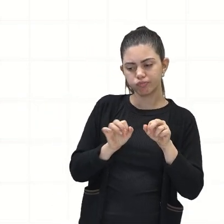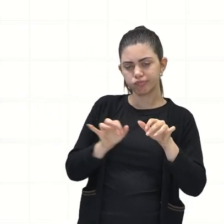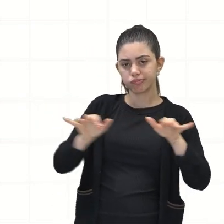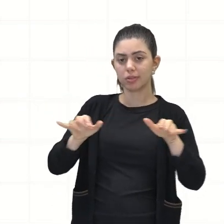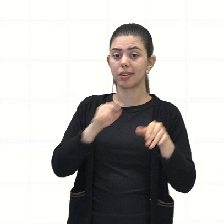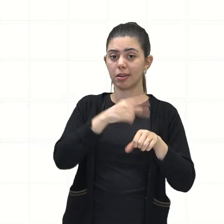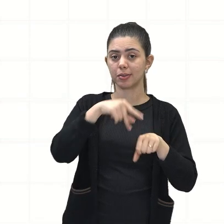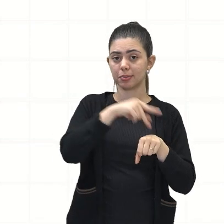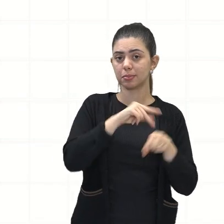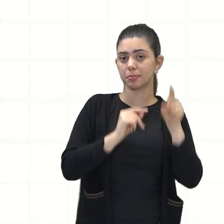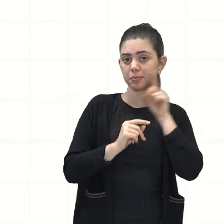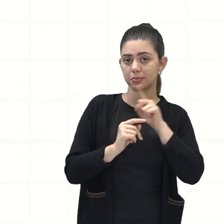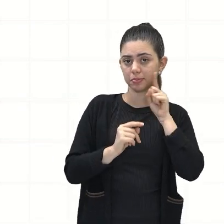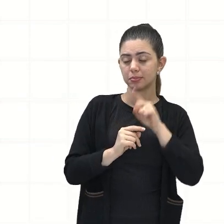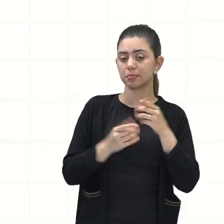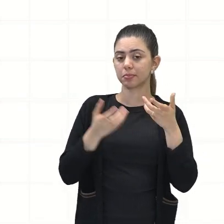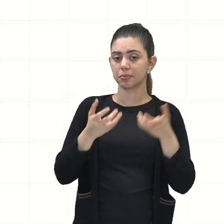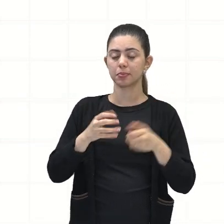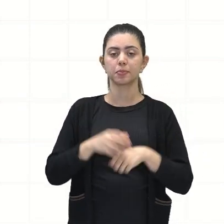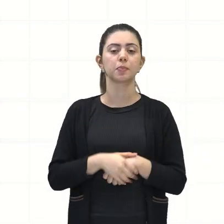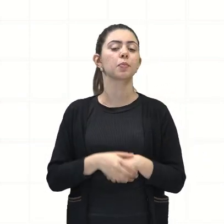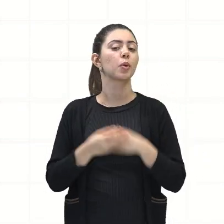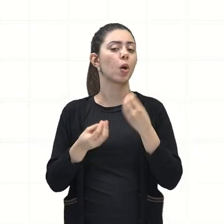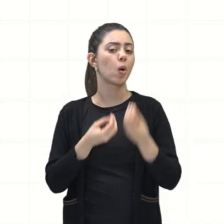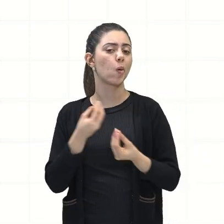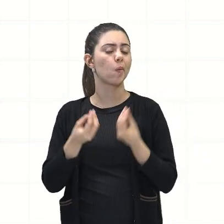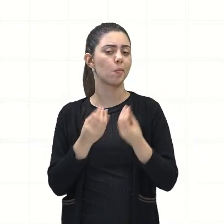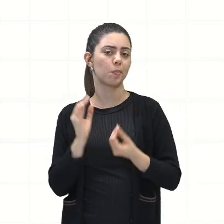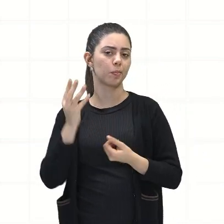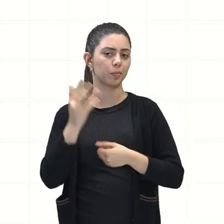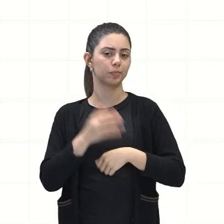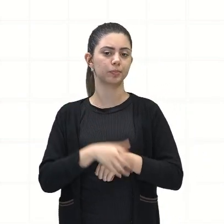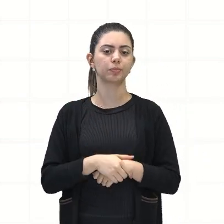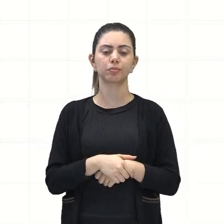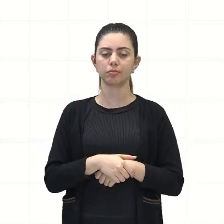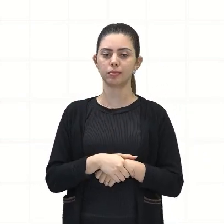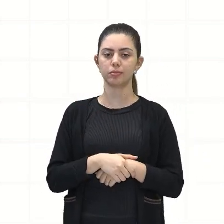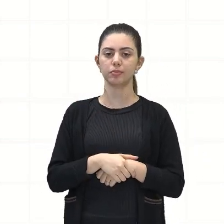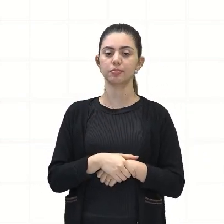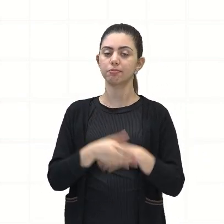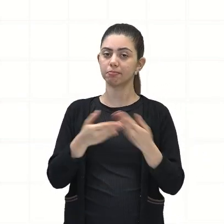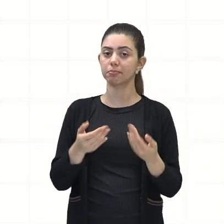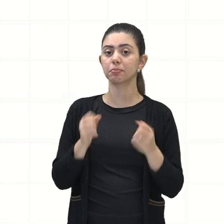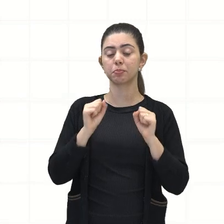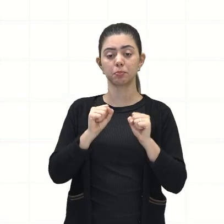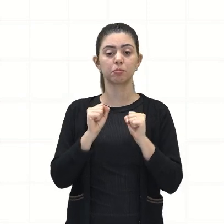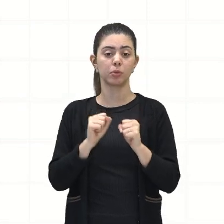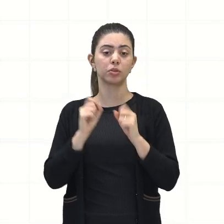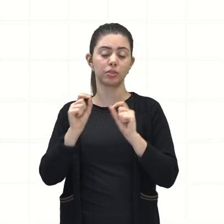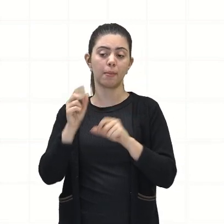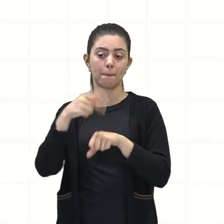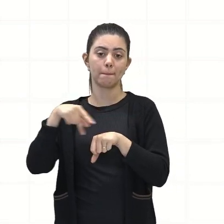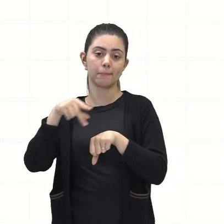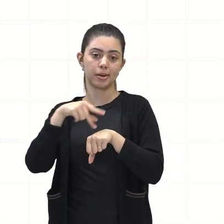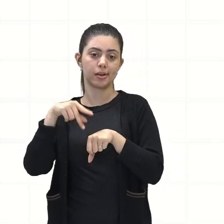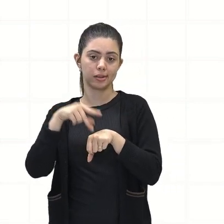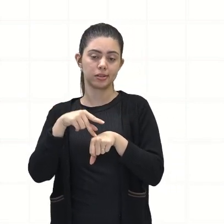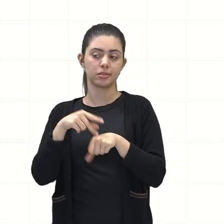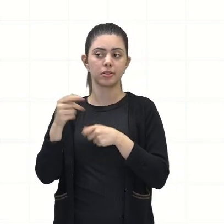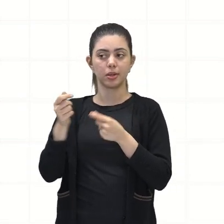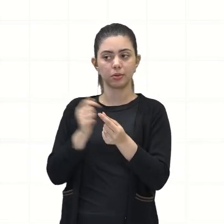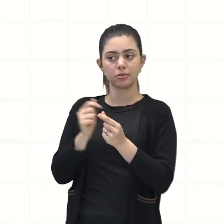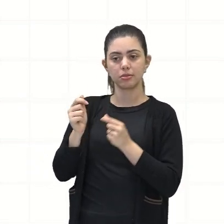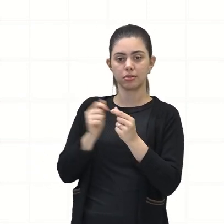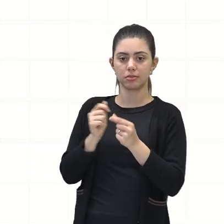Estados Unidos da América, ela vai acontecer de forma diplomática, como, por